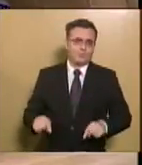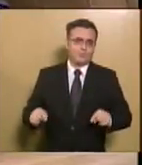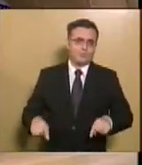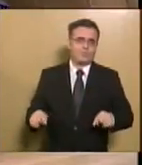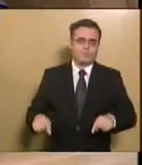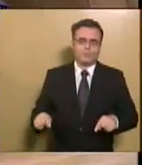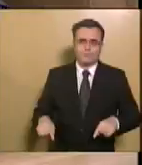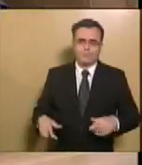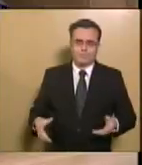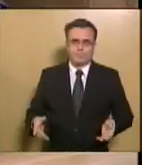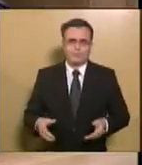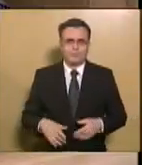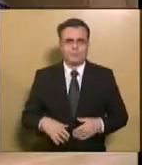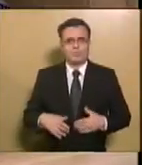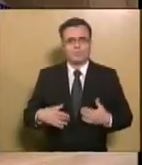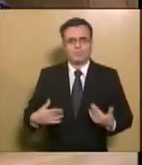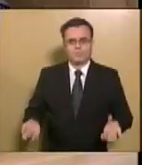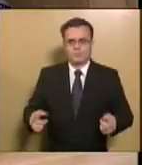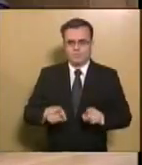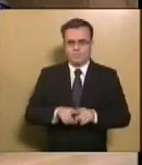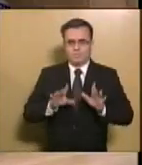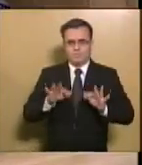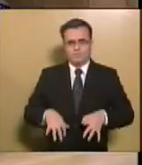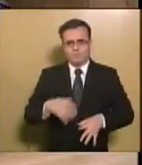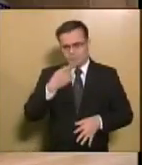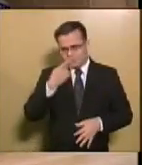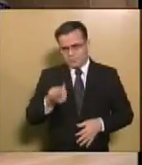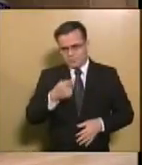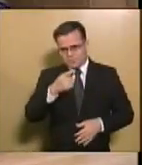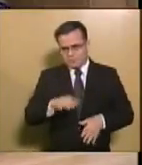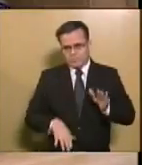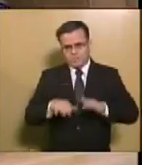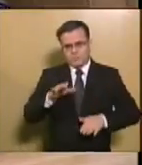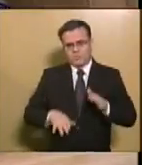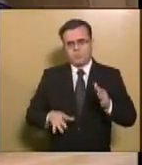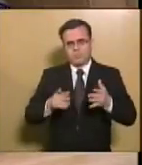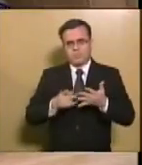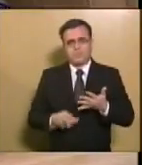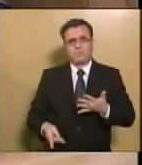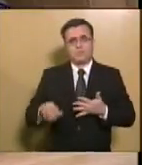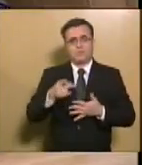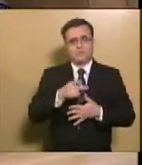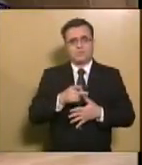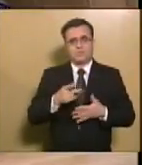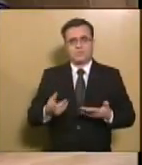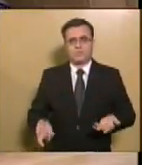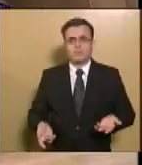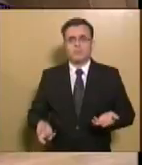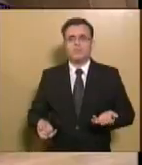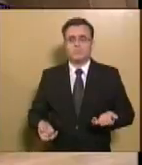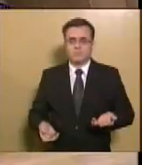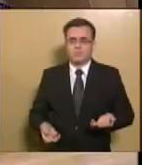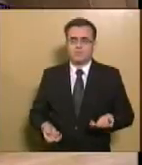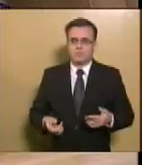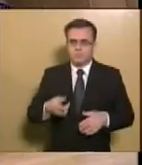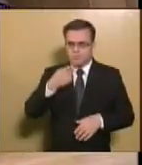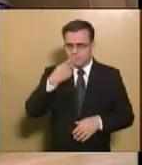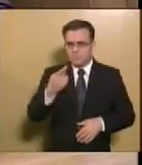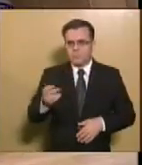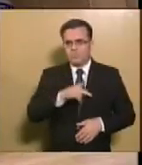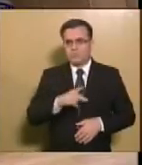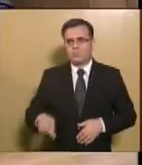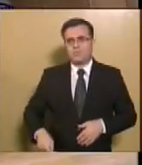essa é a situação. E, para encerrar, a Vossa Excelência falou que às vezes a gente prioriza esta casa, aí eu falo ao